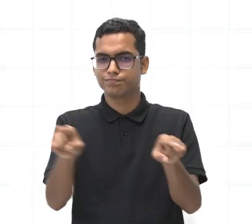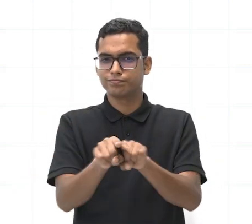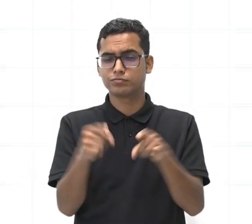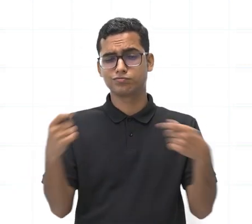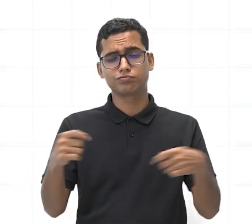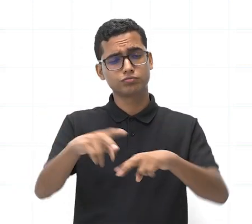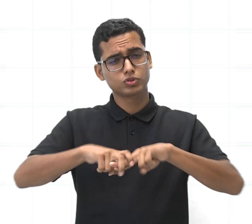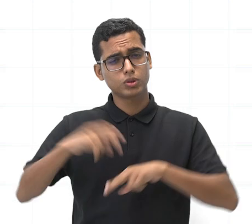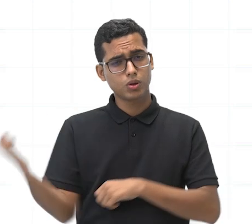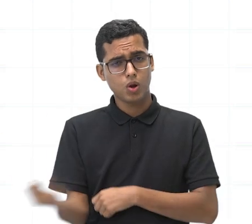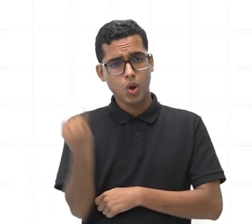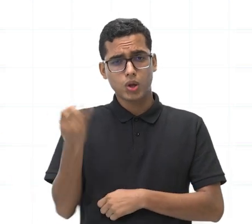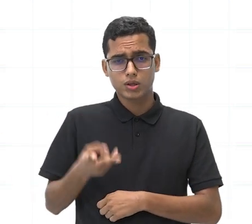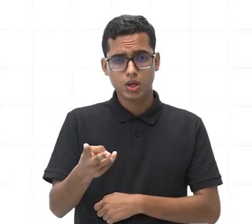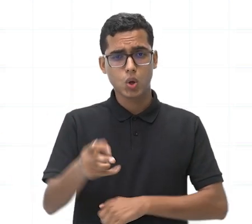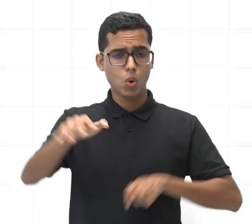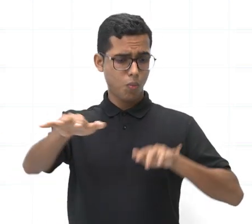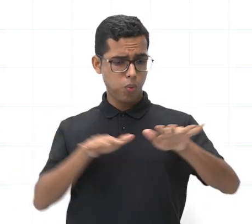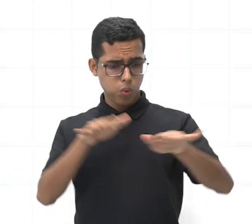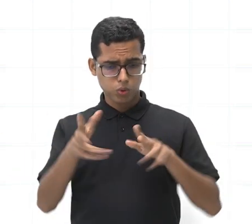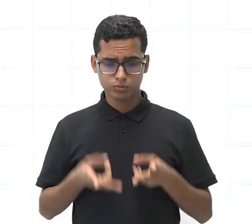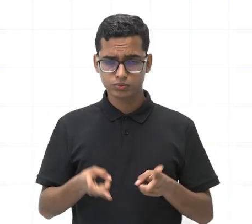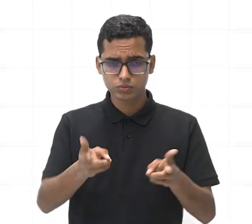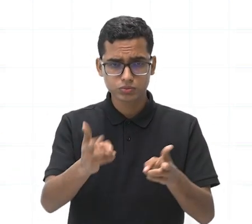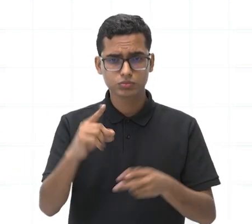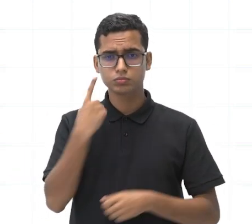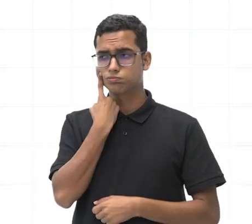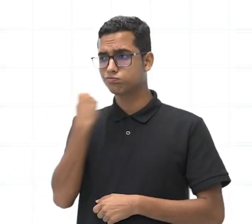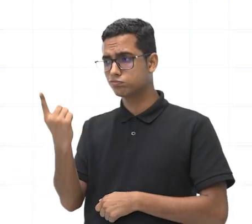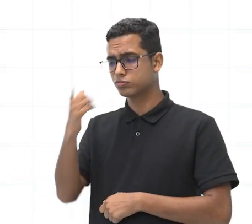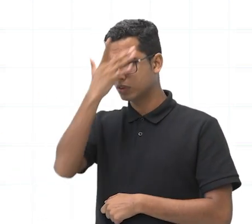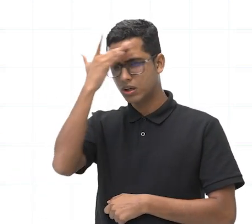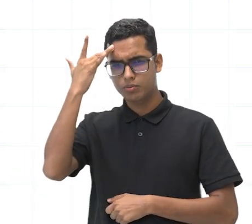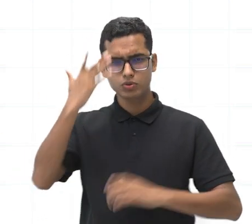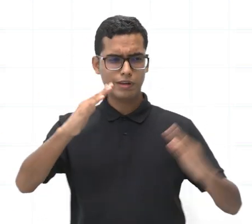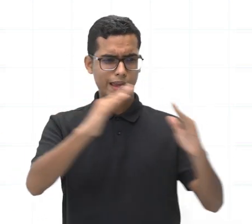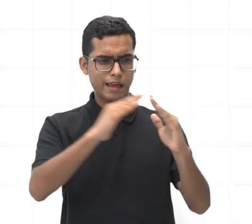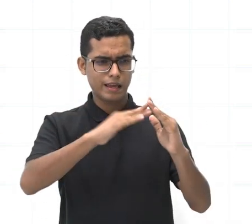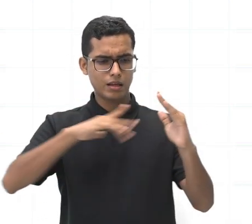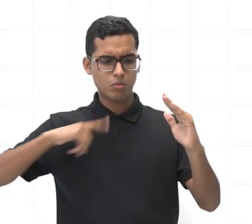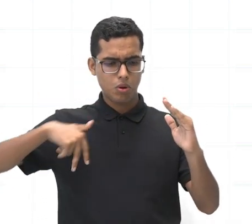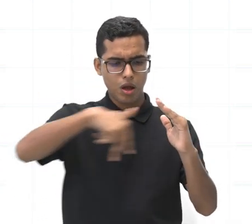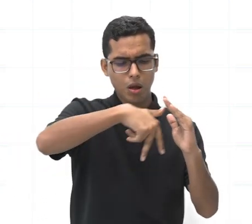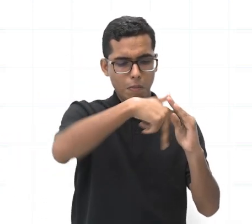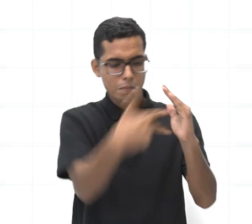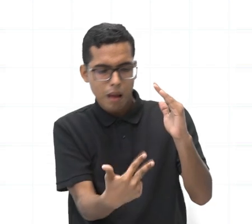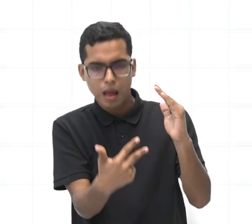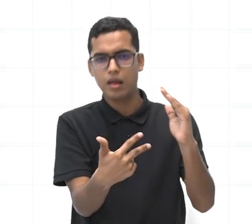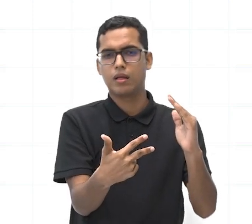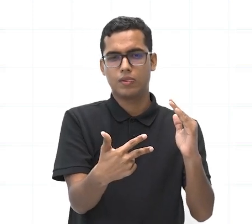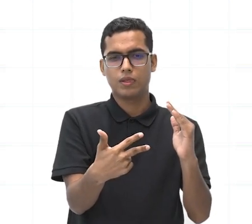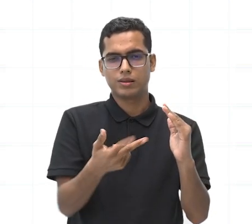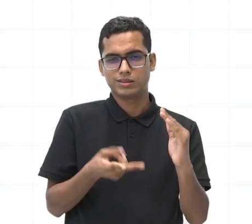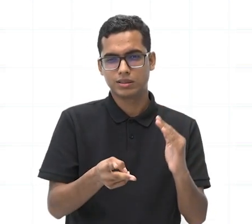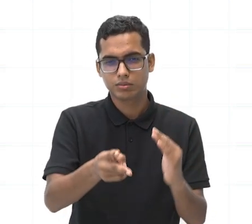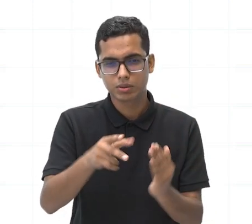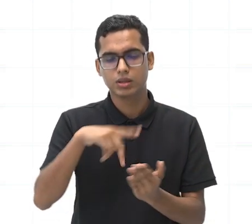Por isso que é um pouco mais comum nós vermos aí acidentes domésticos como quedas. Por isso que é